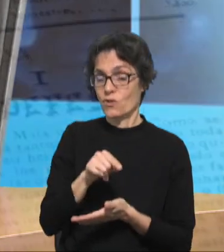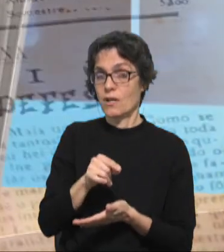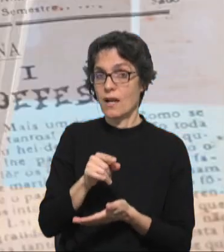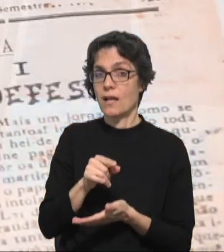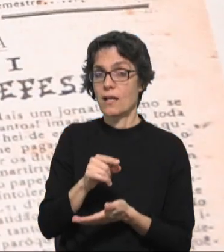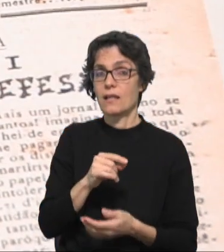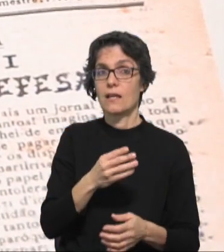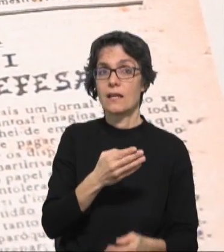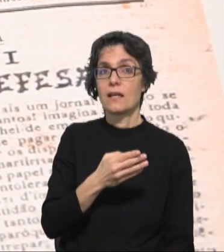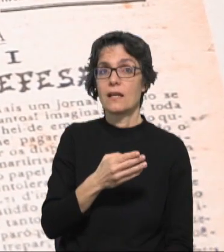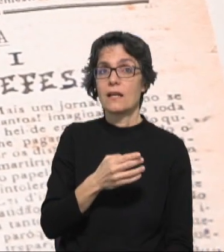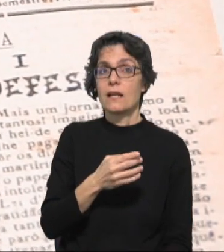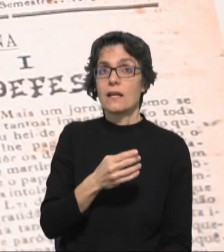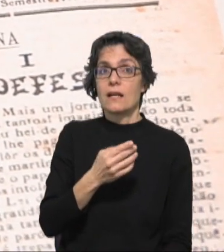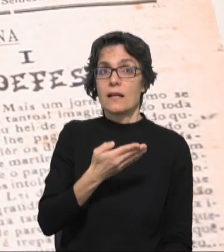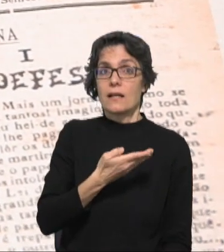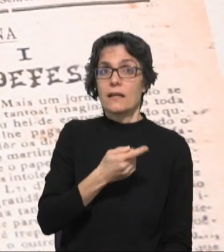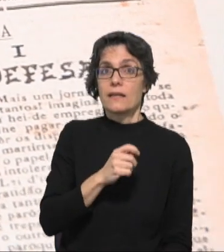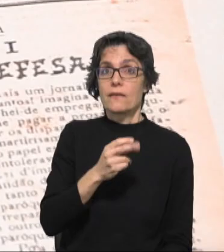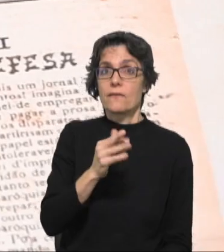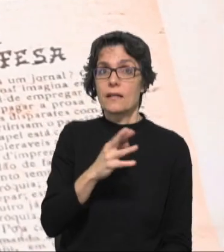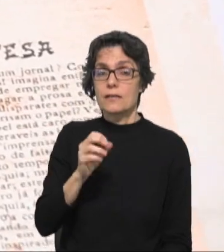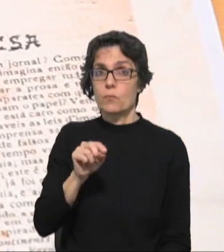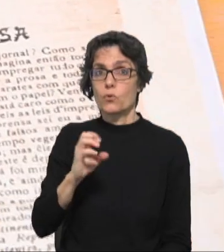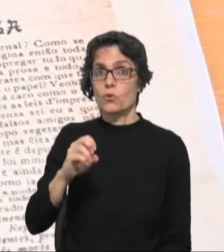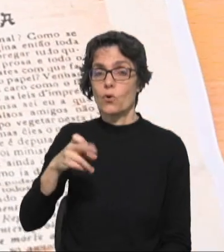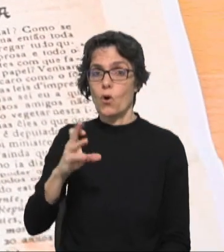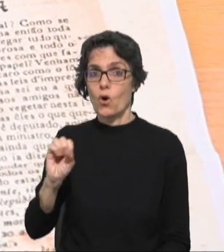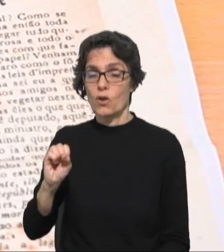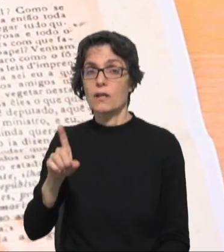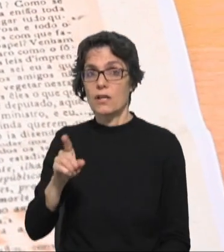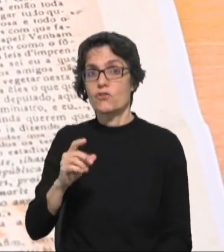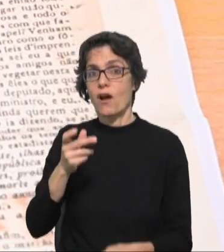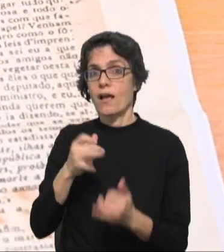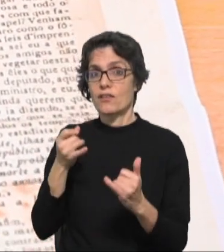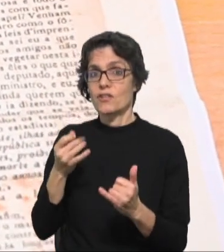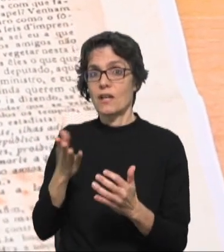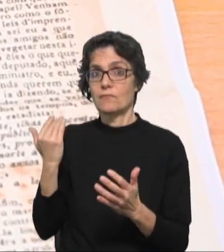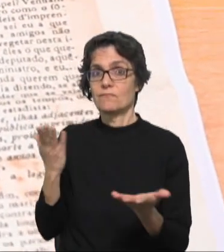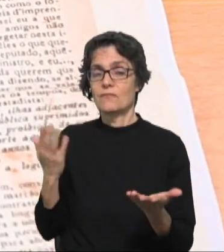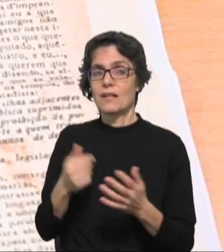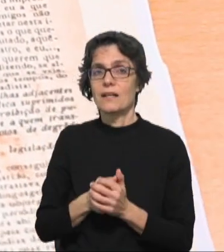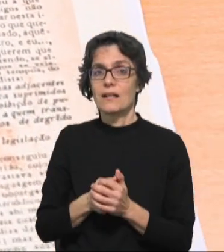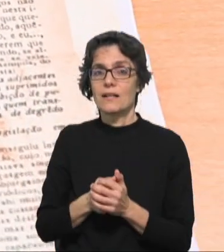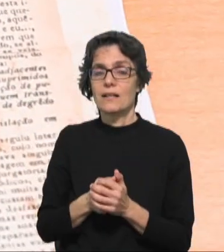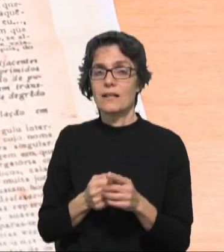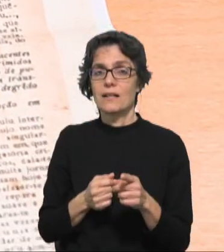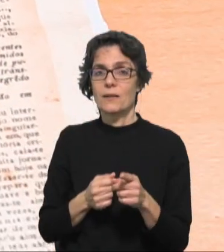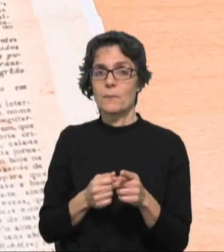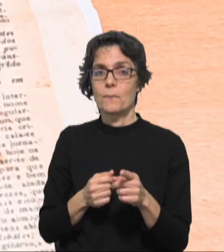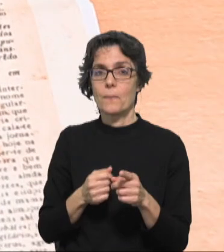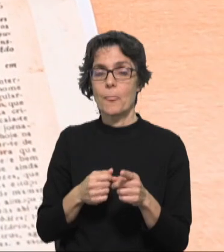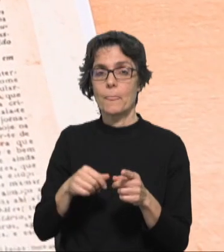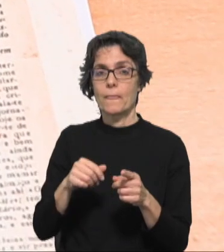temos, já tem mais de 20 anos. Portanto, houve logo essa visão aqui do Cônego António Salvador dos Santos, como falámos há pouco,